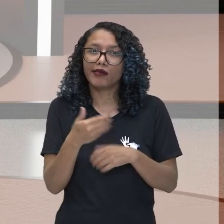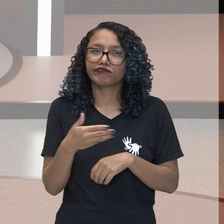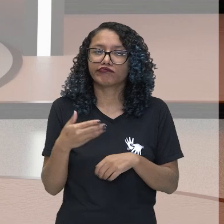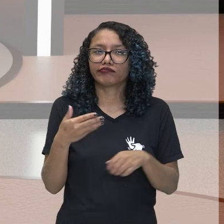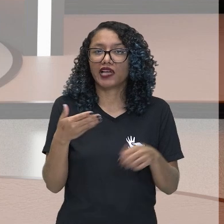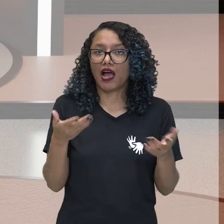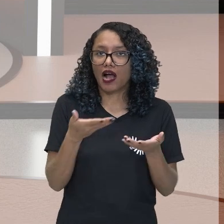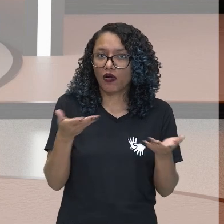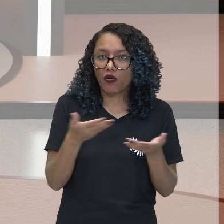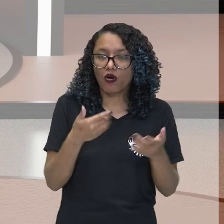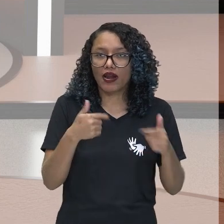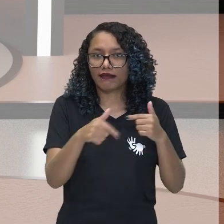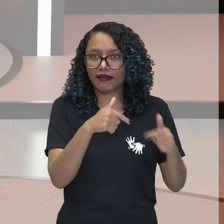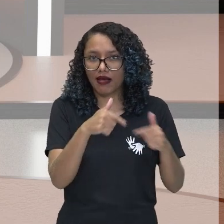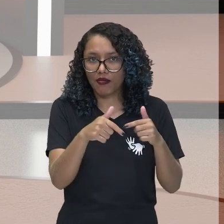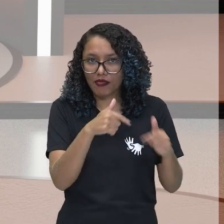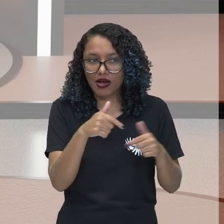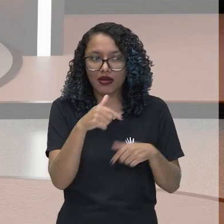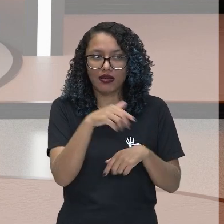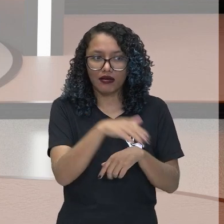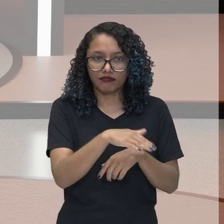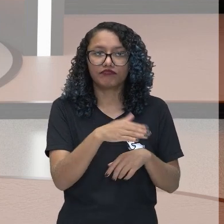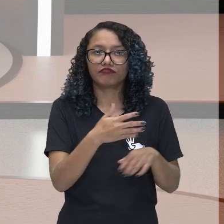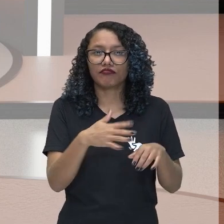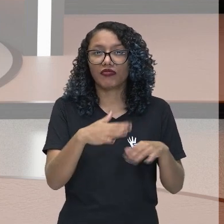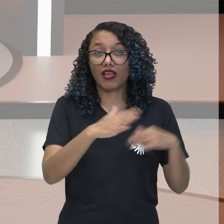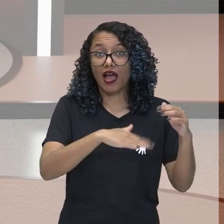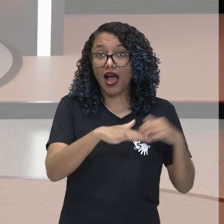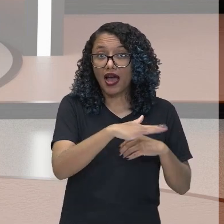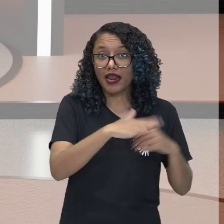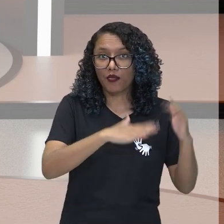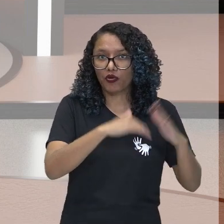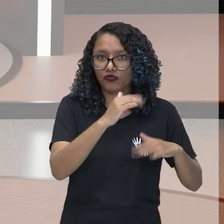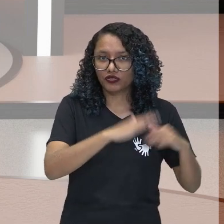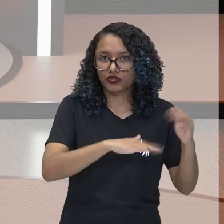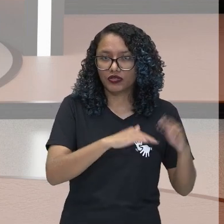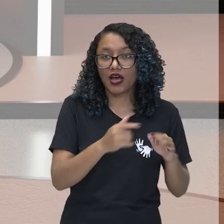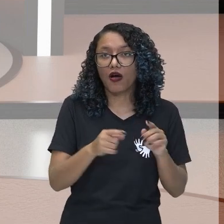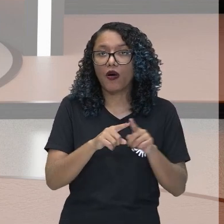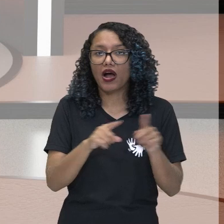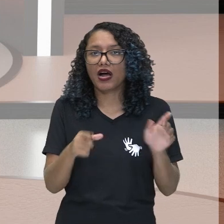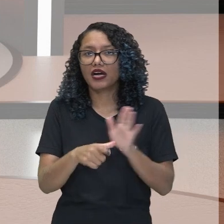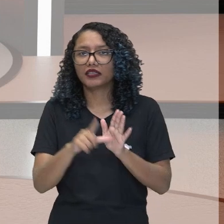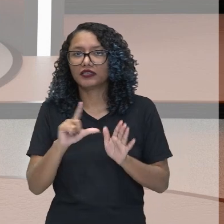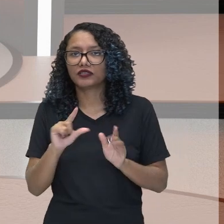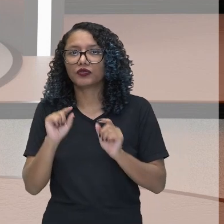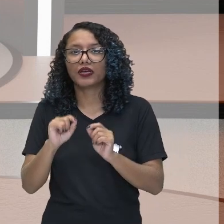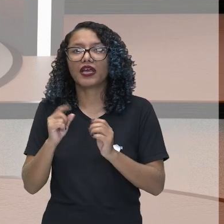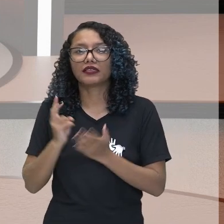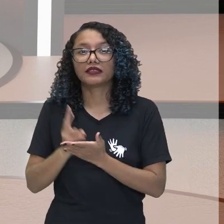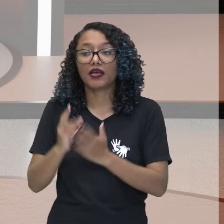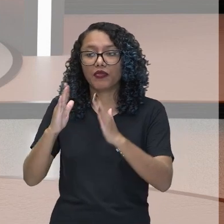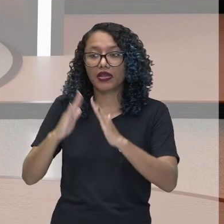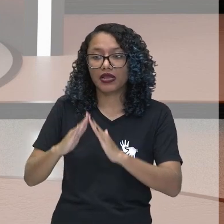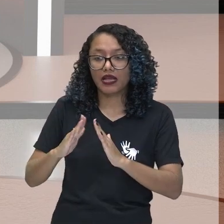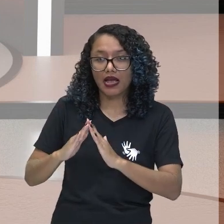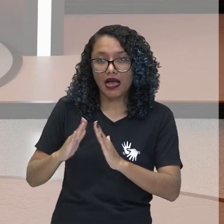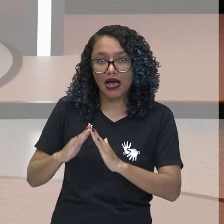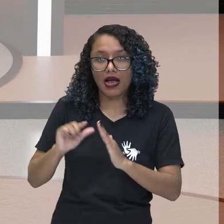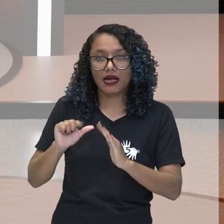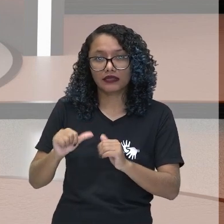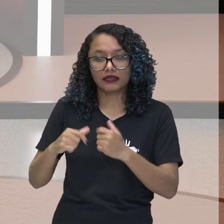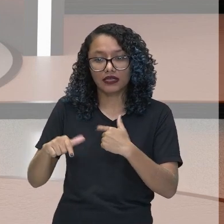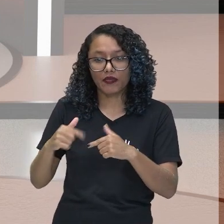mulheres elas ficavam em casa, trabalhando em casa, então isso fazia com que tivesse, né, mais